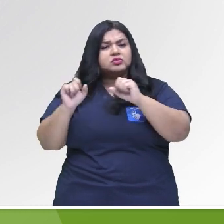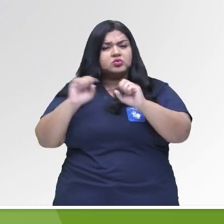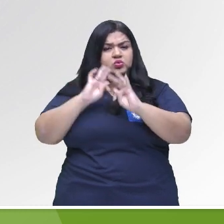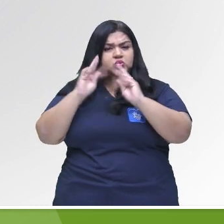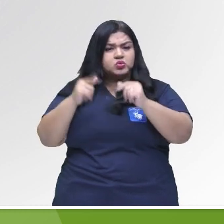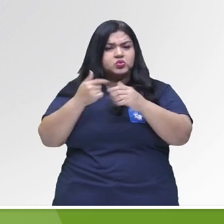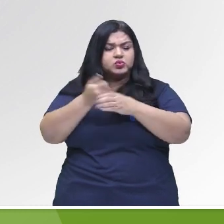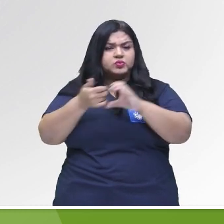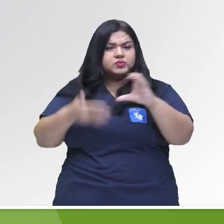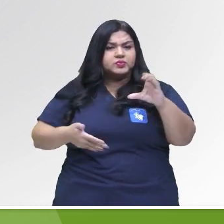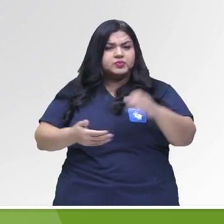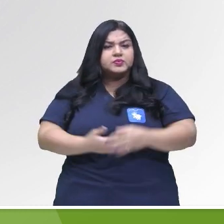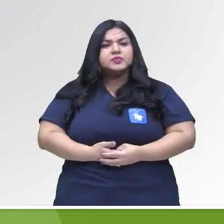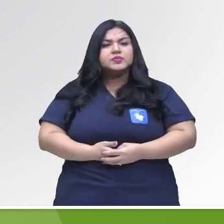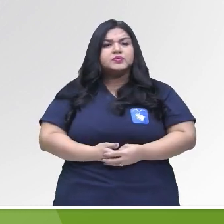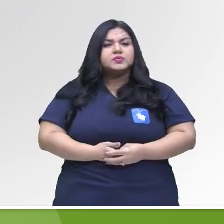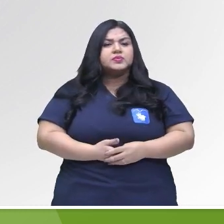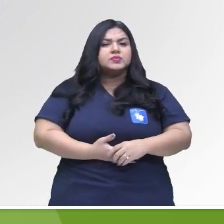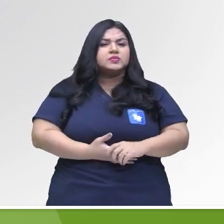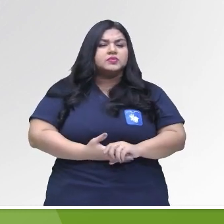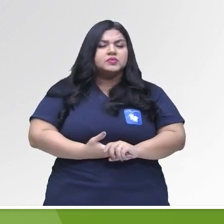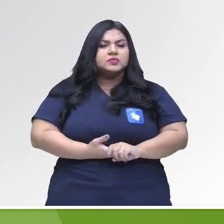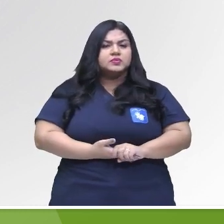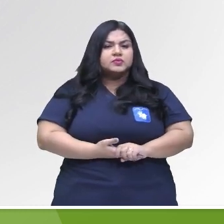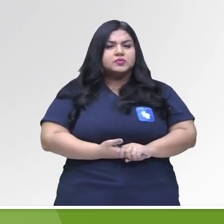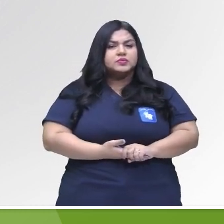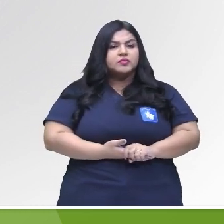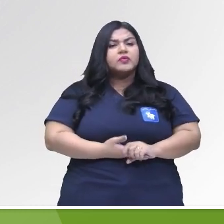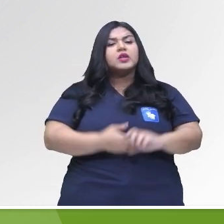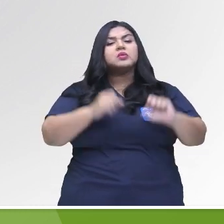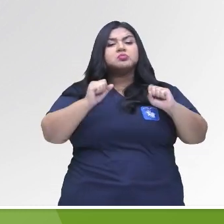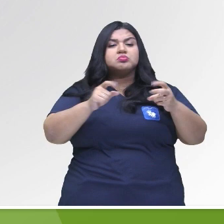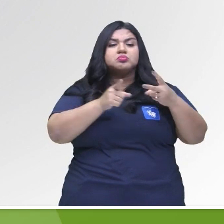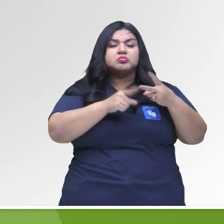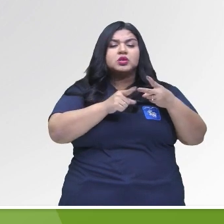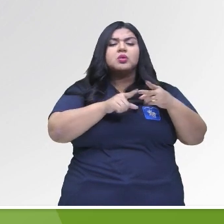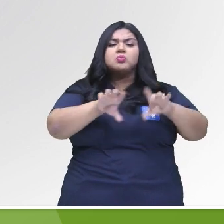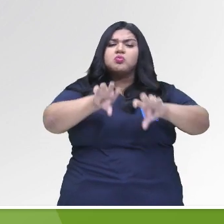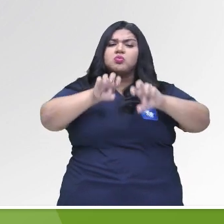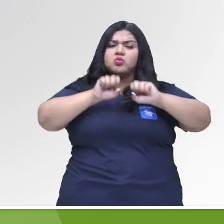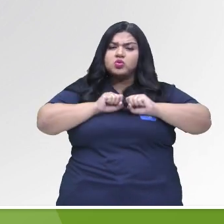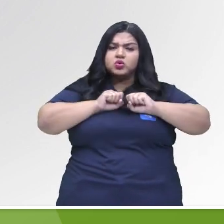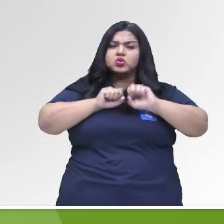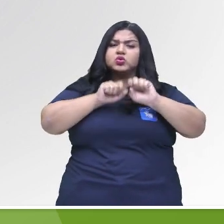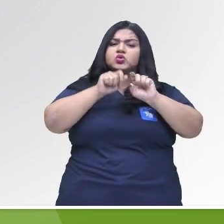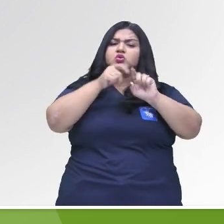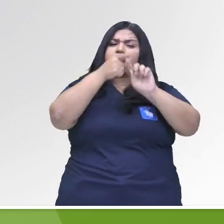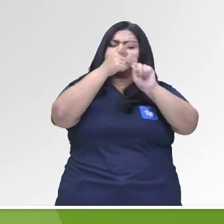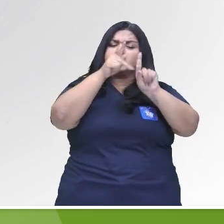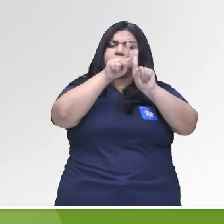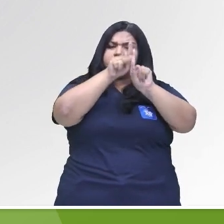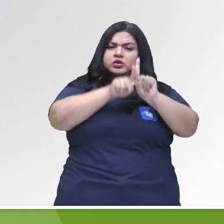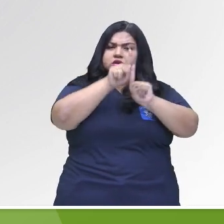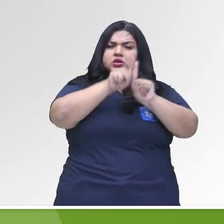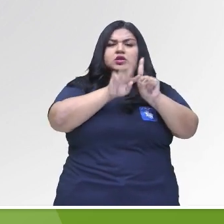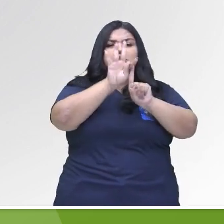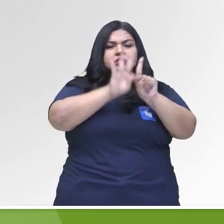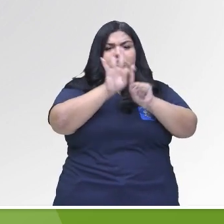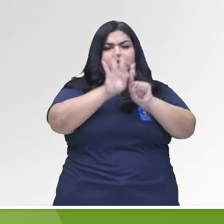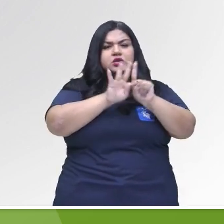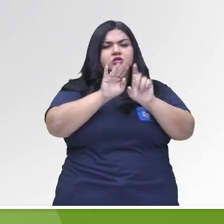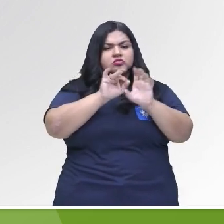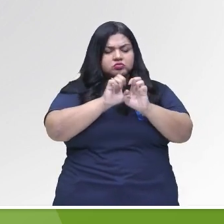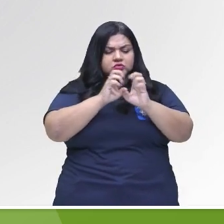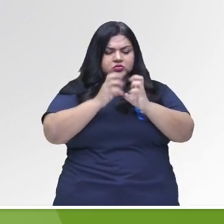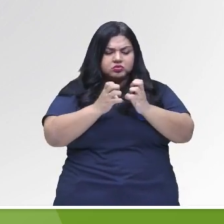tá? São obtidos sob efeito de temperatura e pressão, moldados e quando